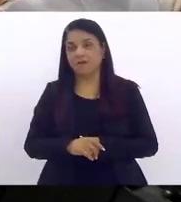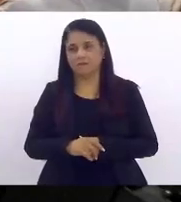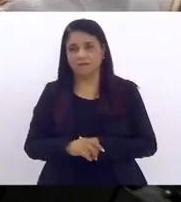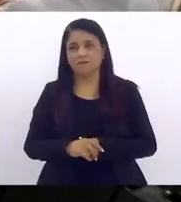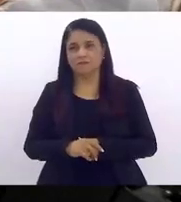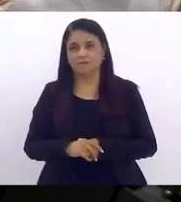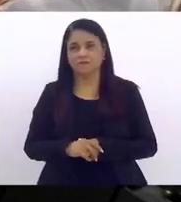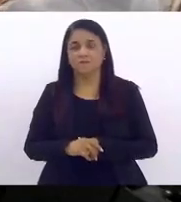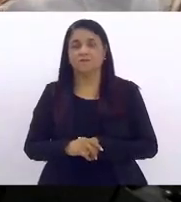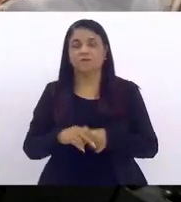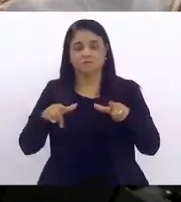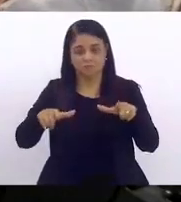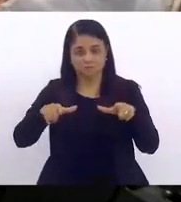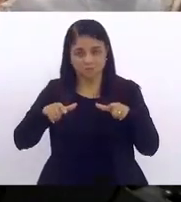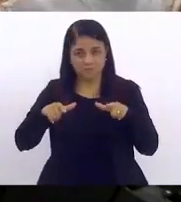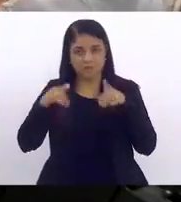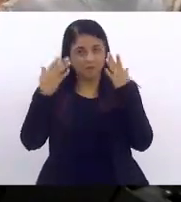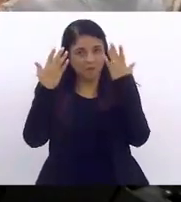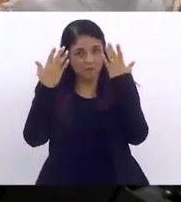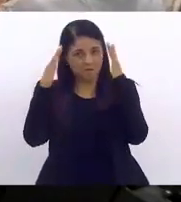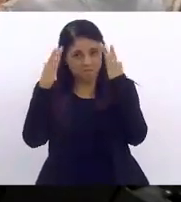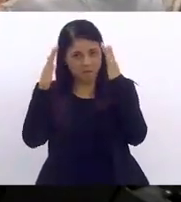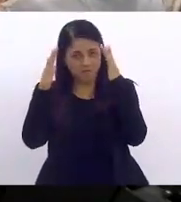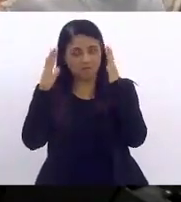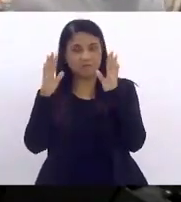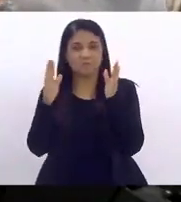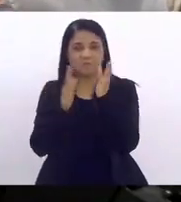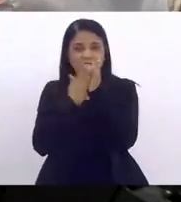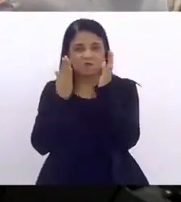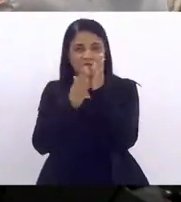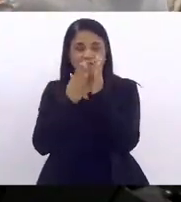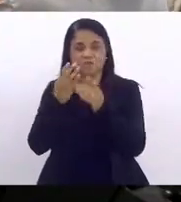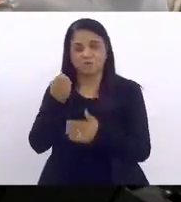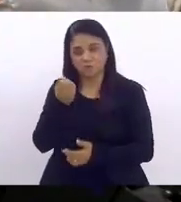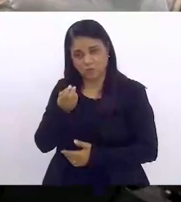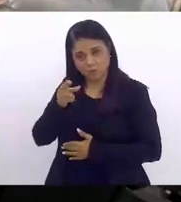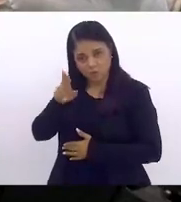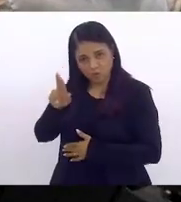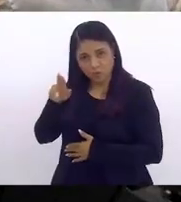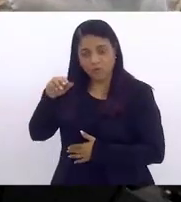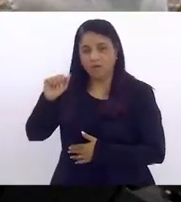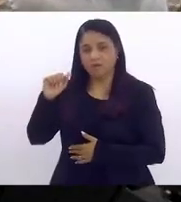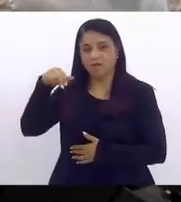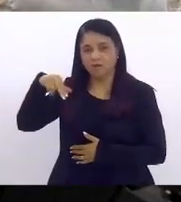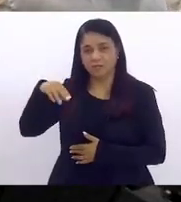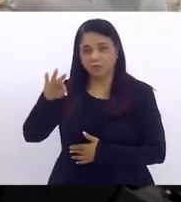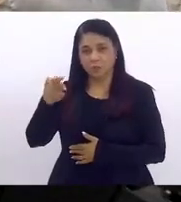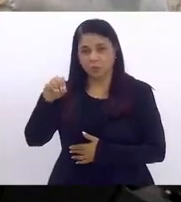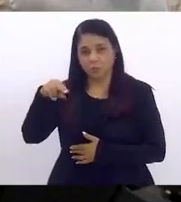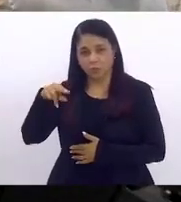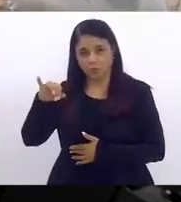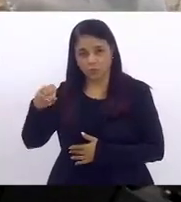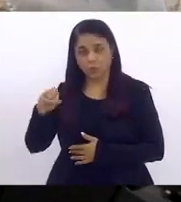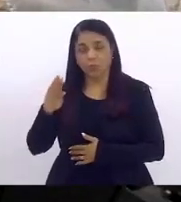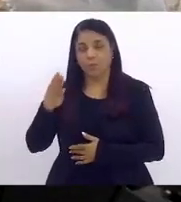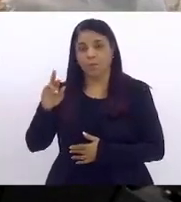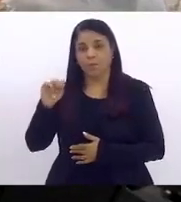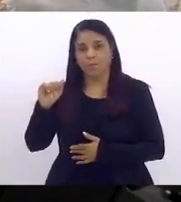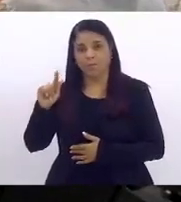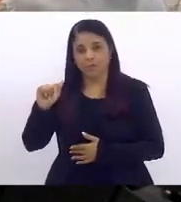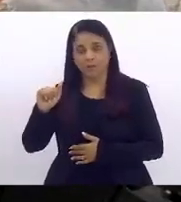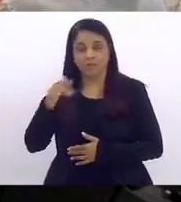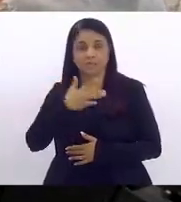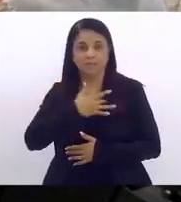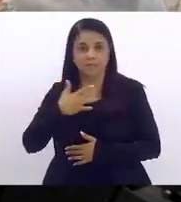aplauso e louvor ao senhor doutor Antônio Braga, coordenador de Atenção de Saúde da Mulher da Secretaria